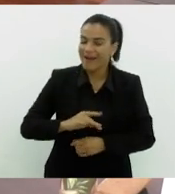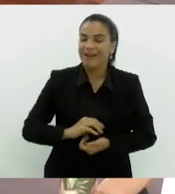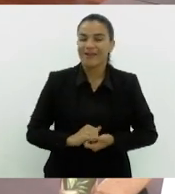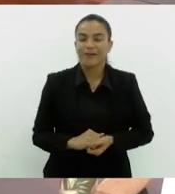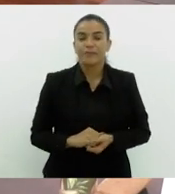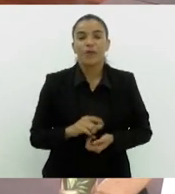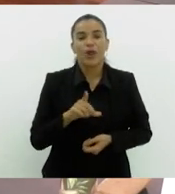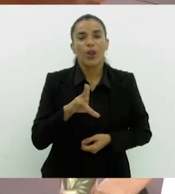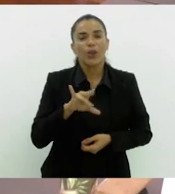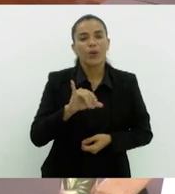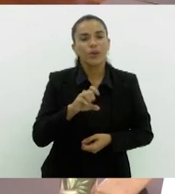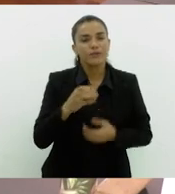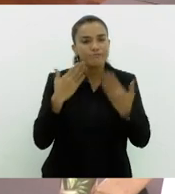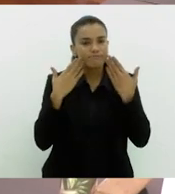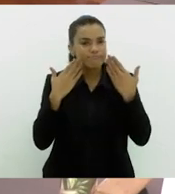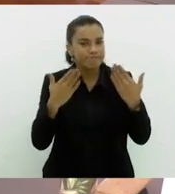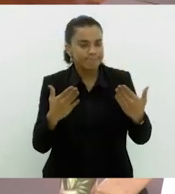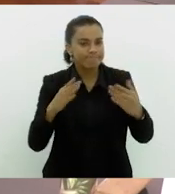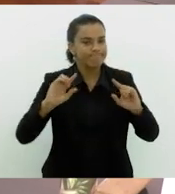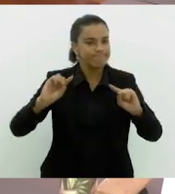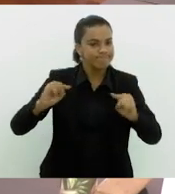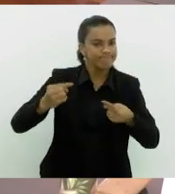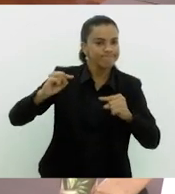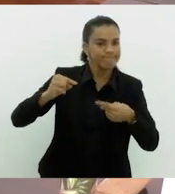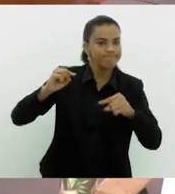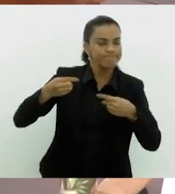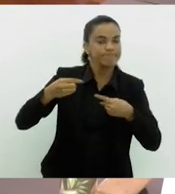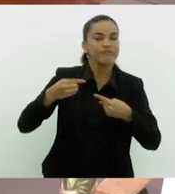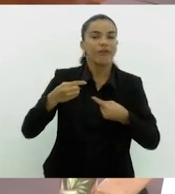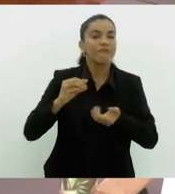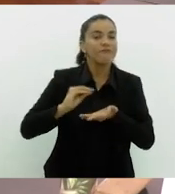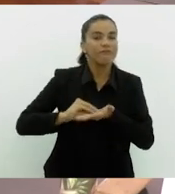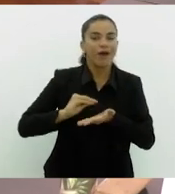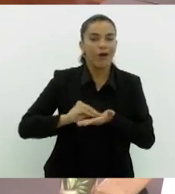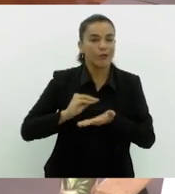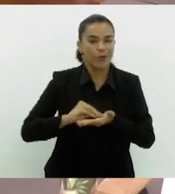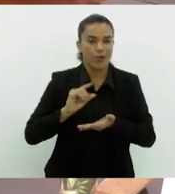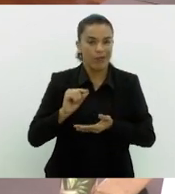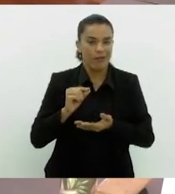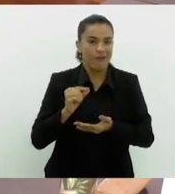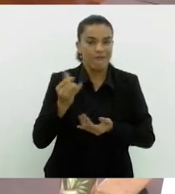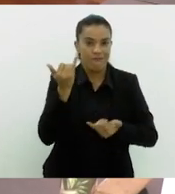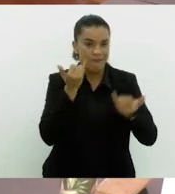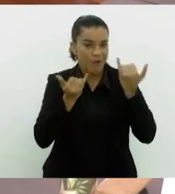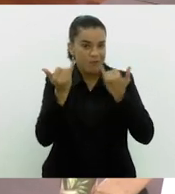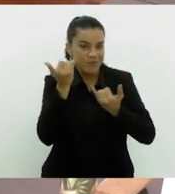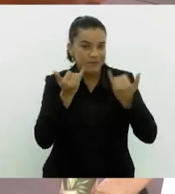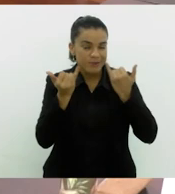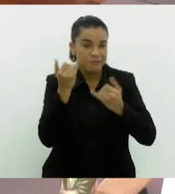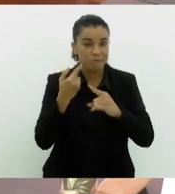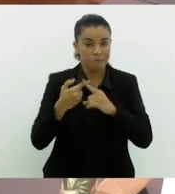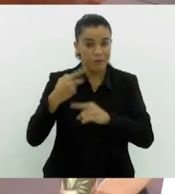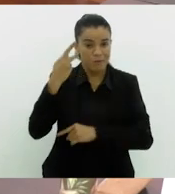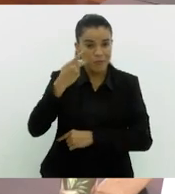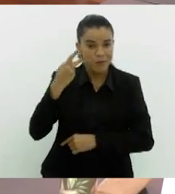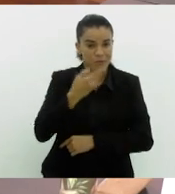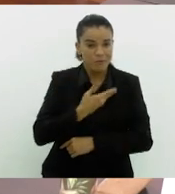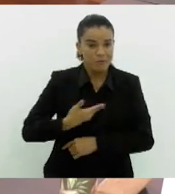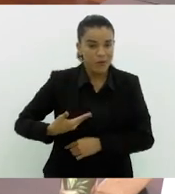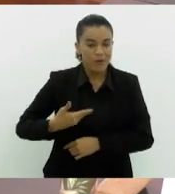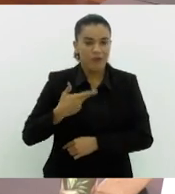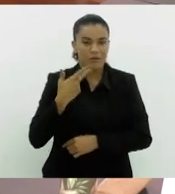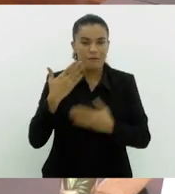E Luiz traz para a gente, nos provoca, a questão da falta de dados. Porque, na política pública, toda vez que a